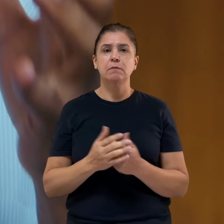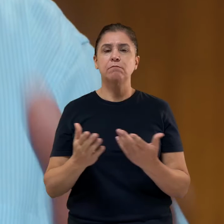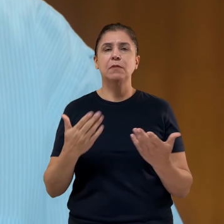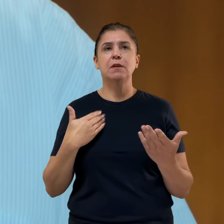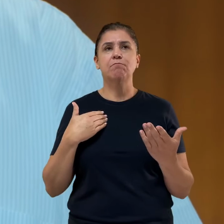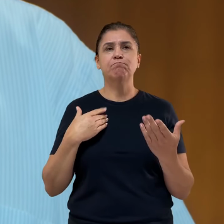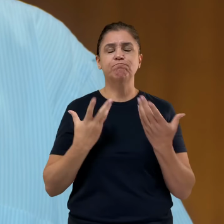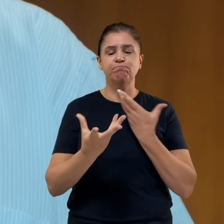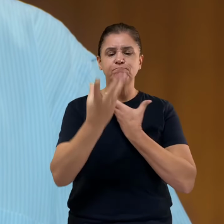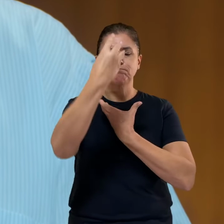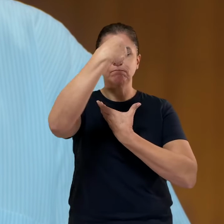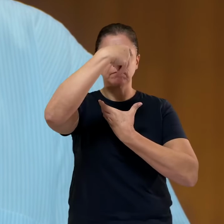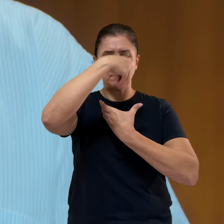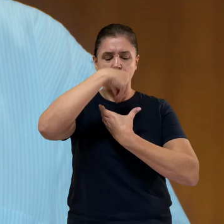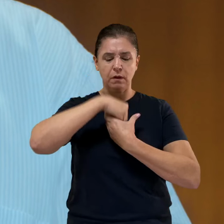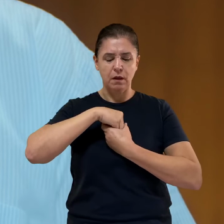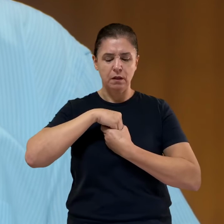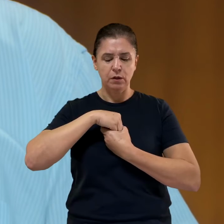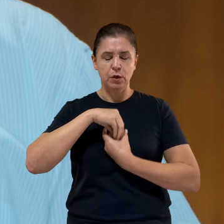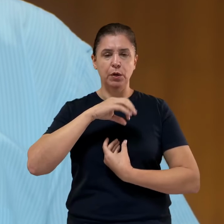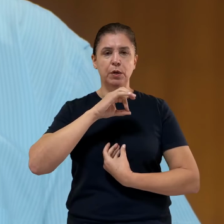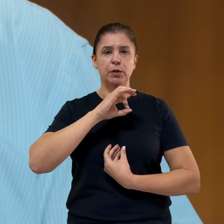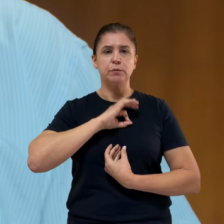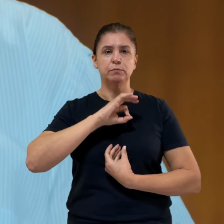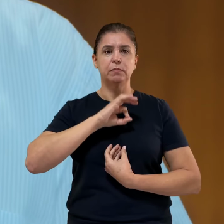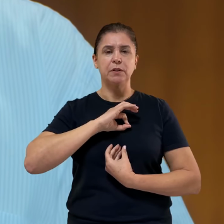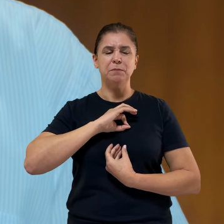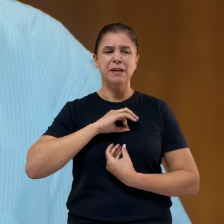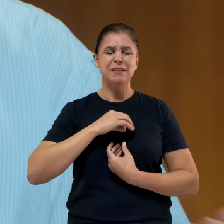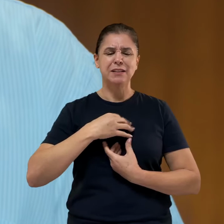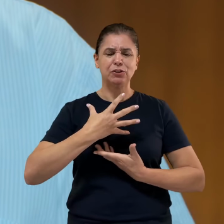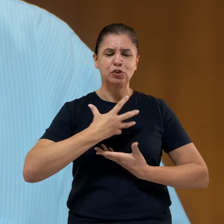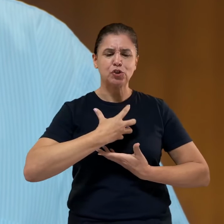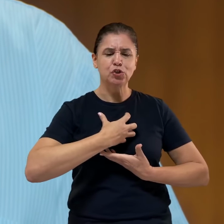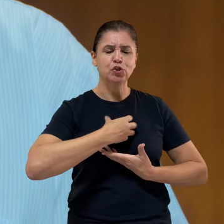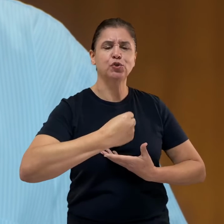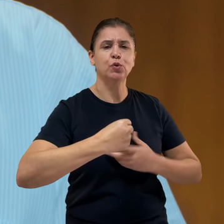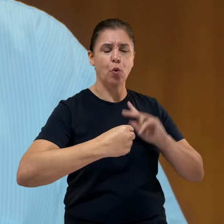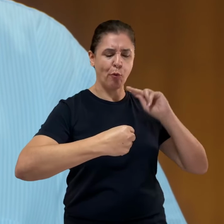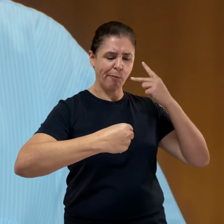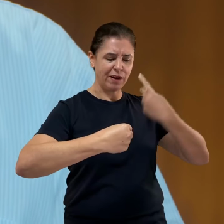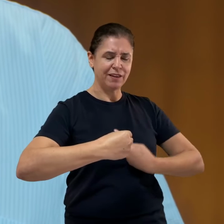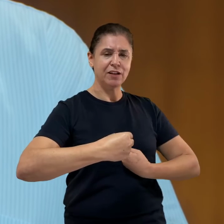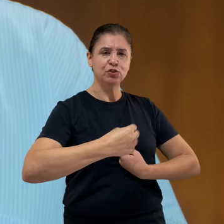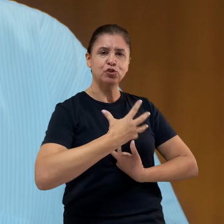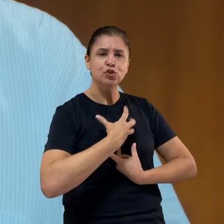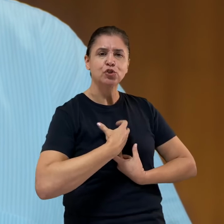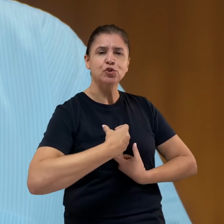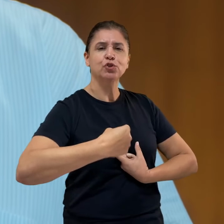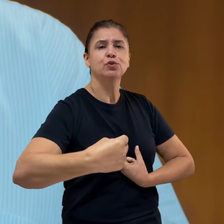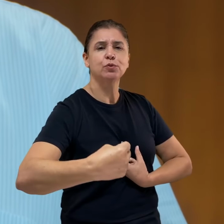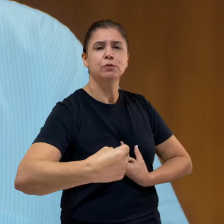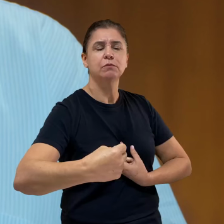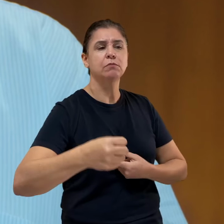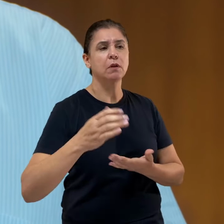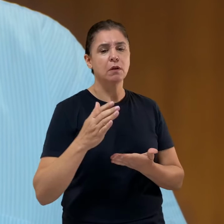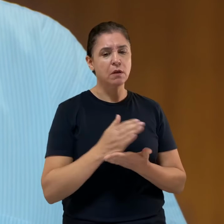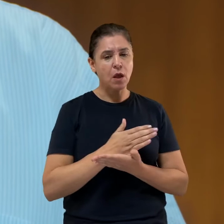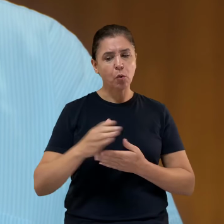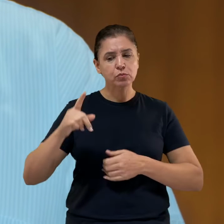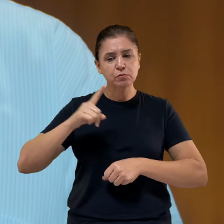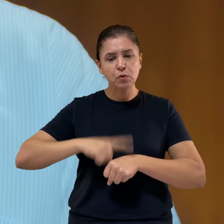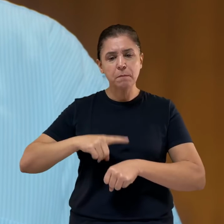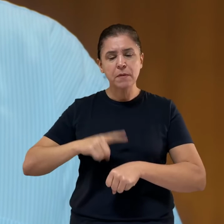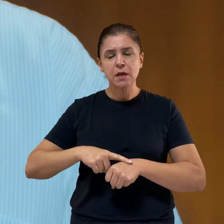revestiu o padre, acho que tirou um pouco a humanidade e nesses momentos